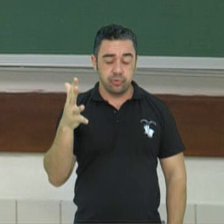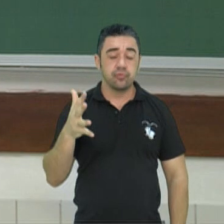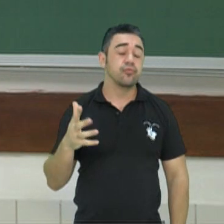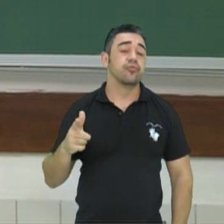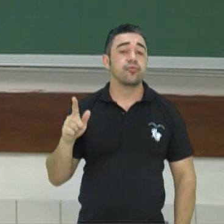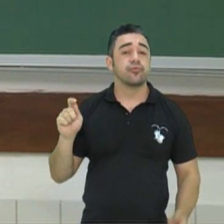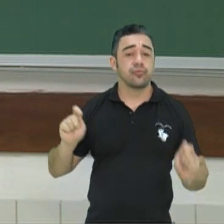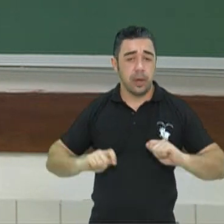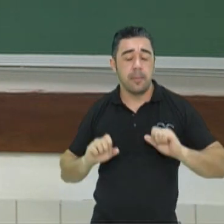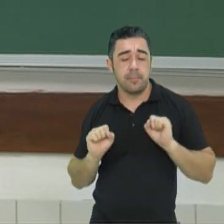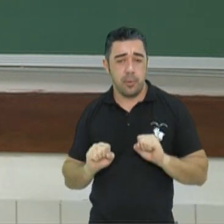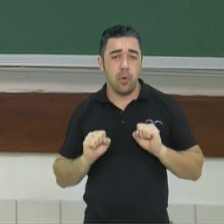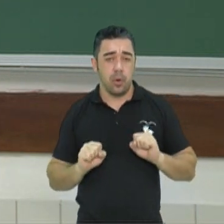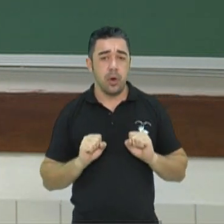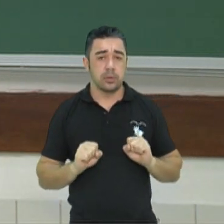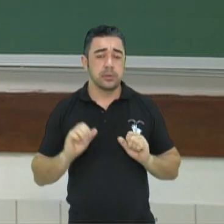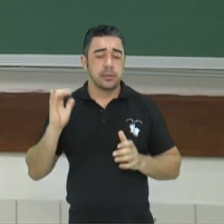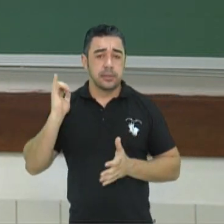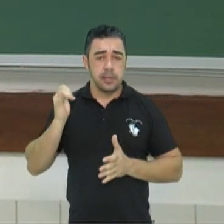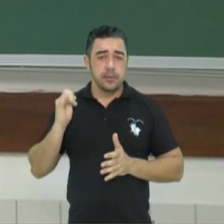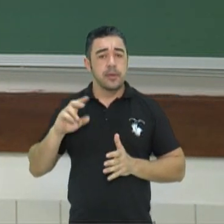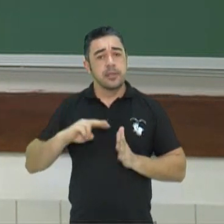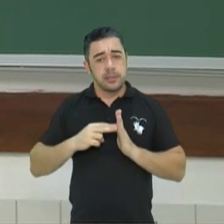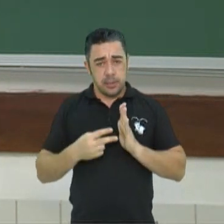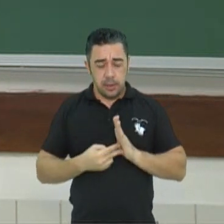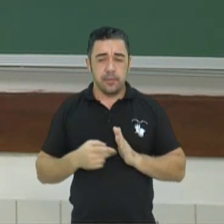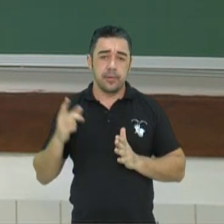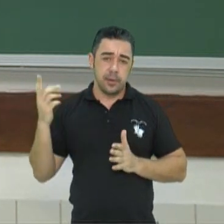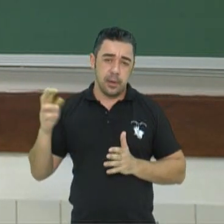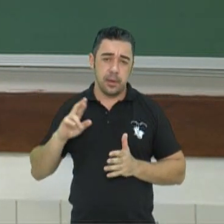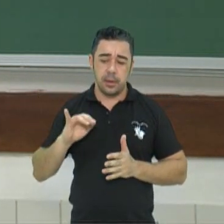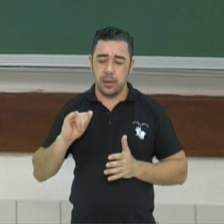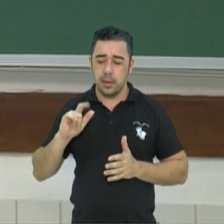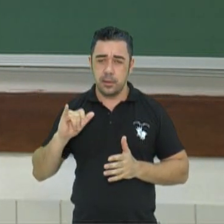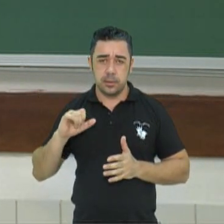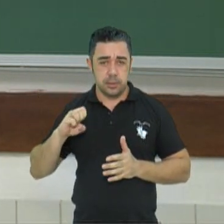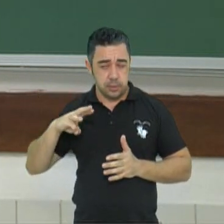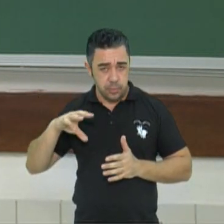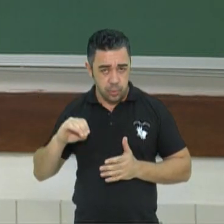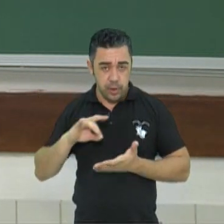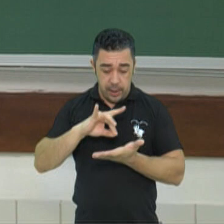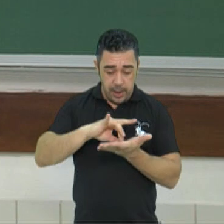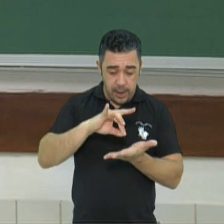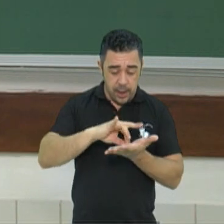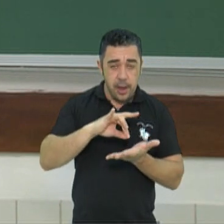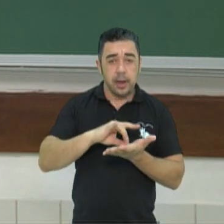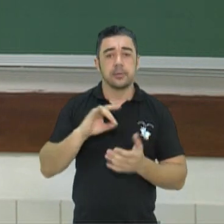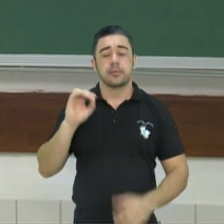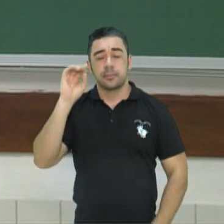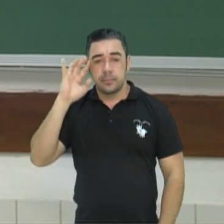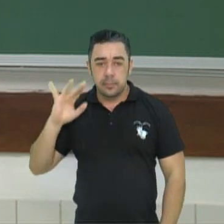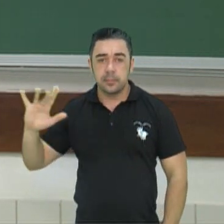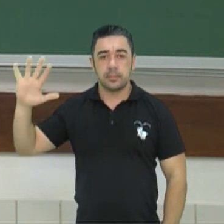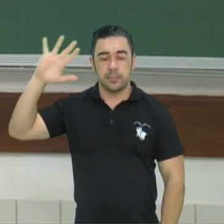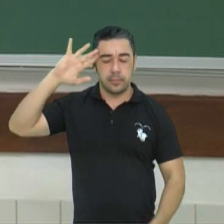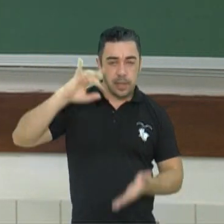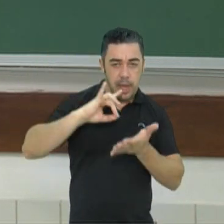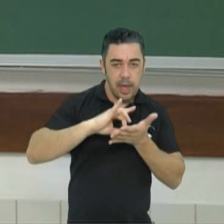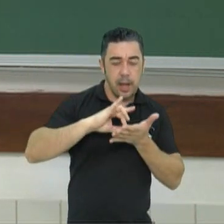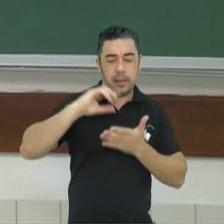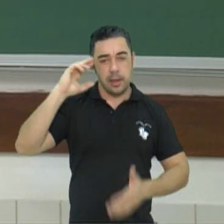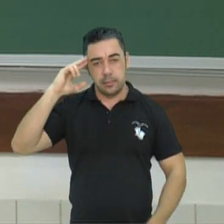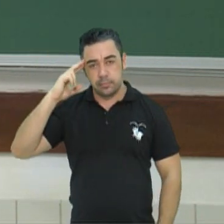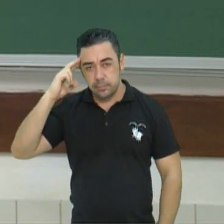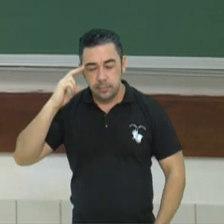Também pode acontecer. Então, isso que significa realismo mágico ou realismo fantástico. São situações que não